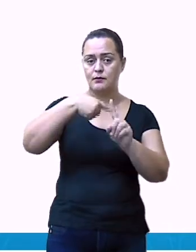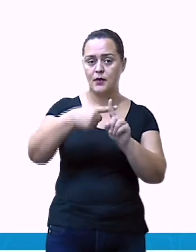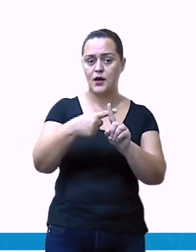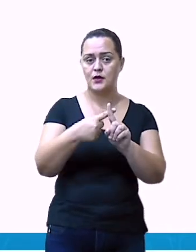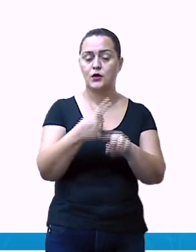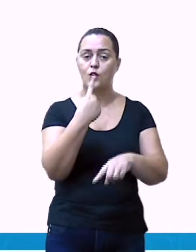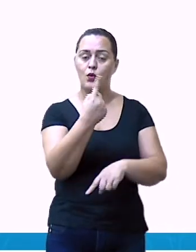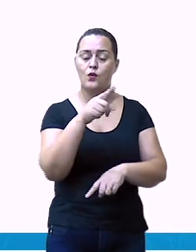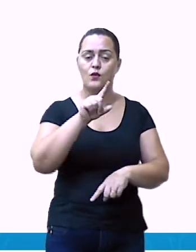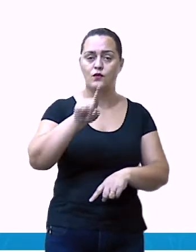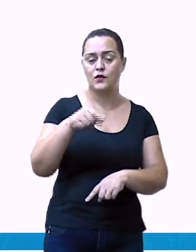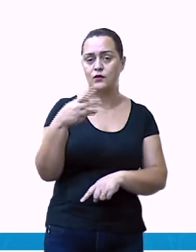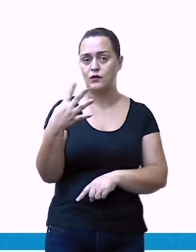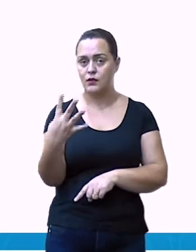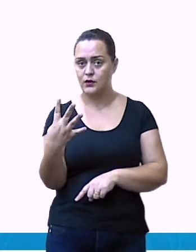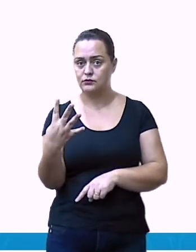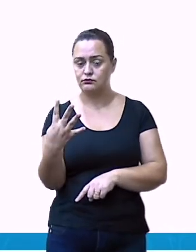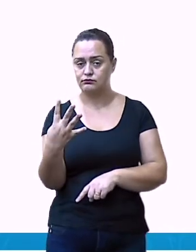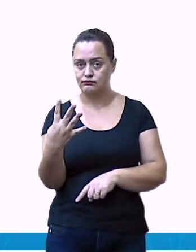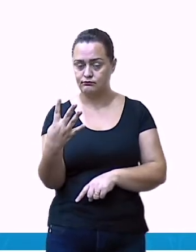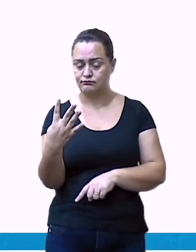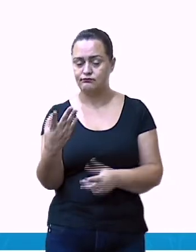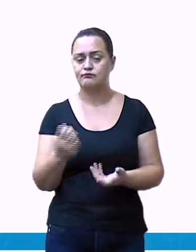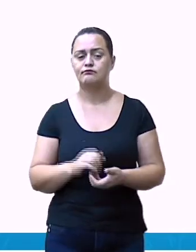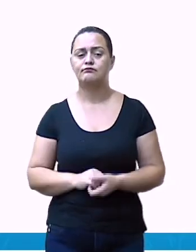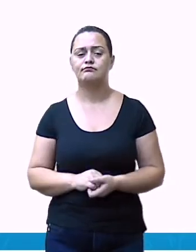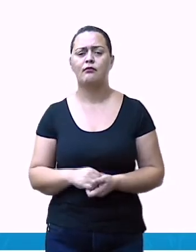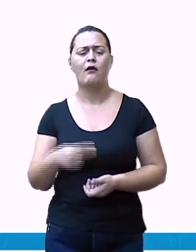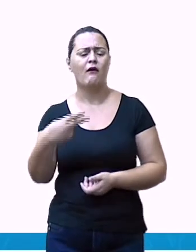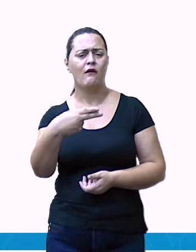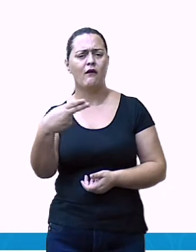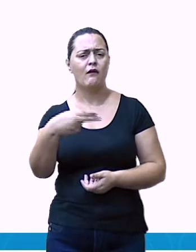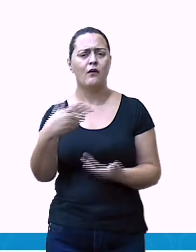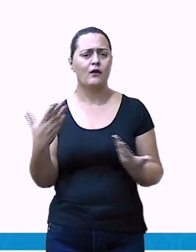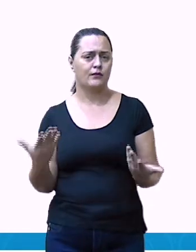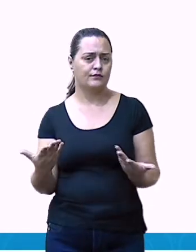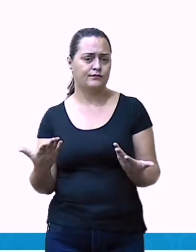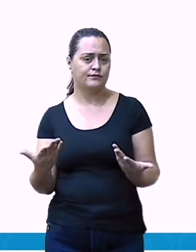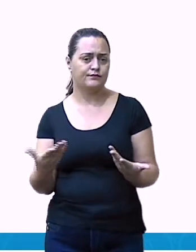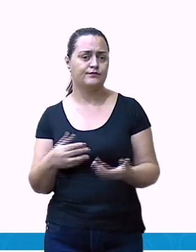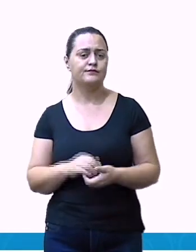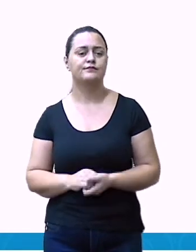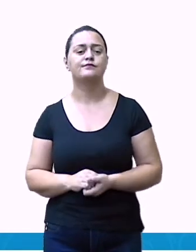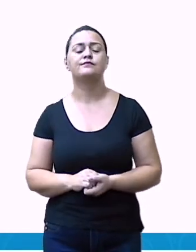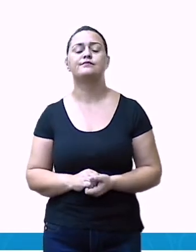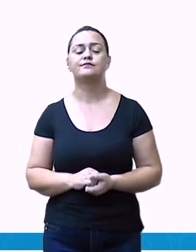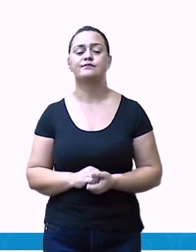a 6. 2 mais 1 é igual a